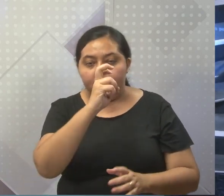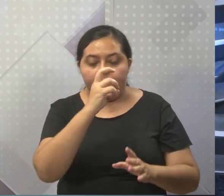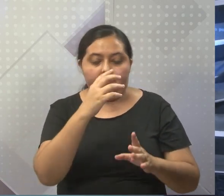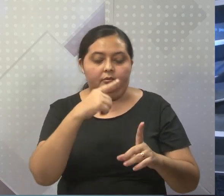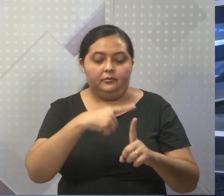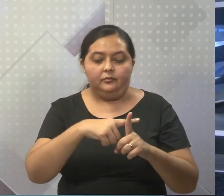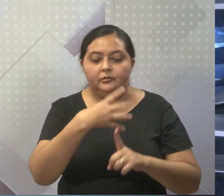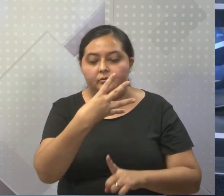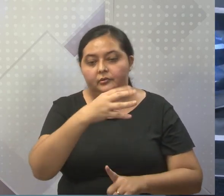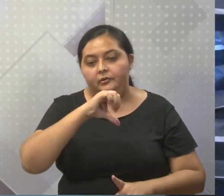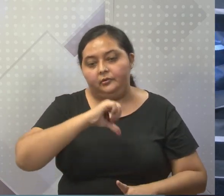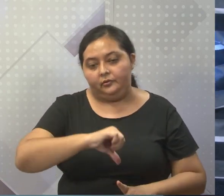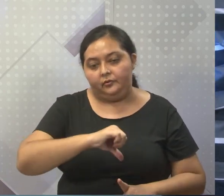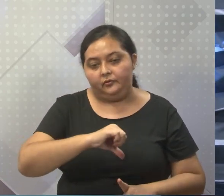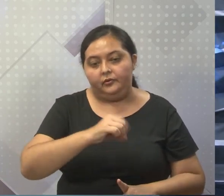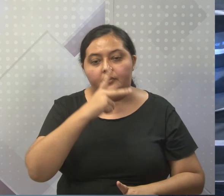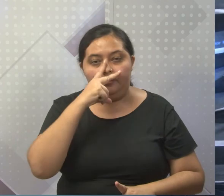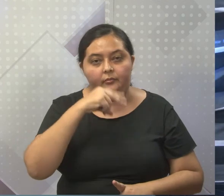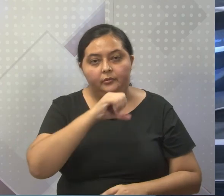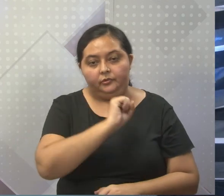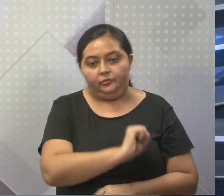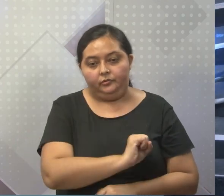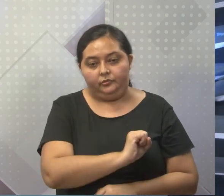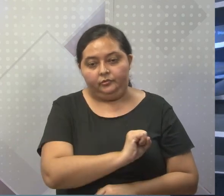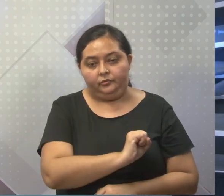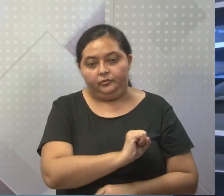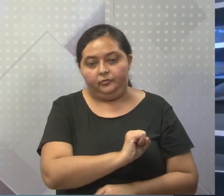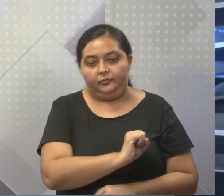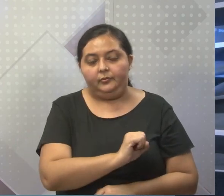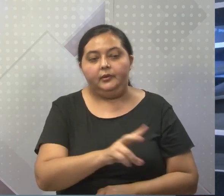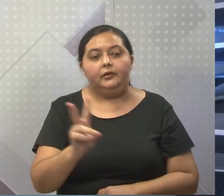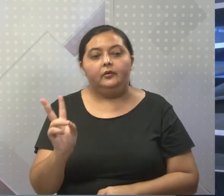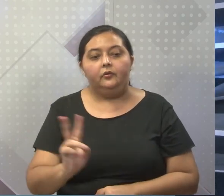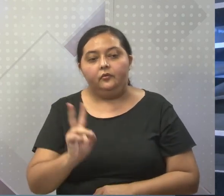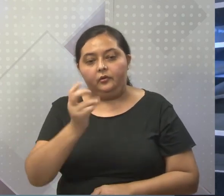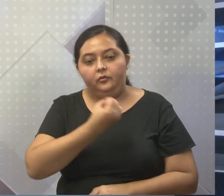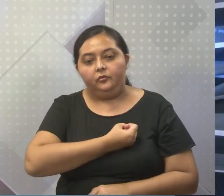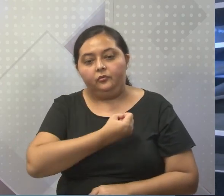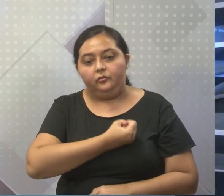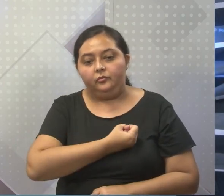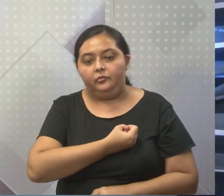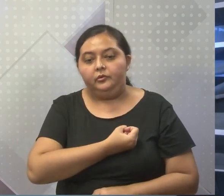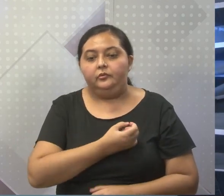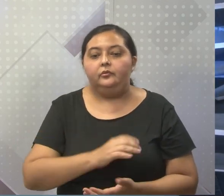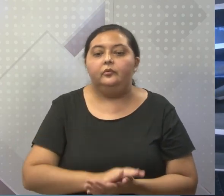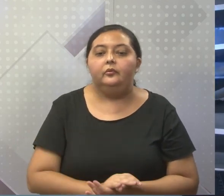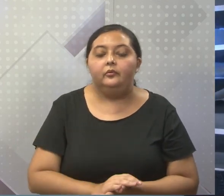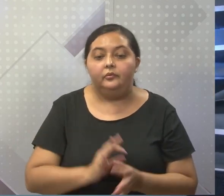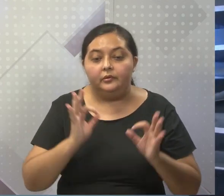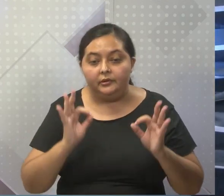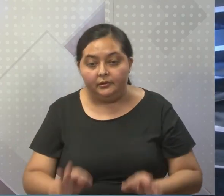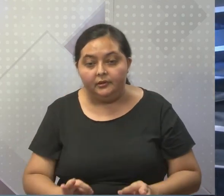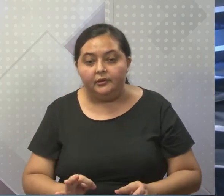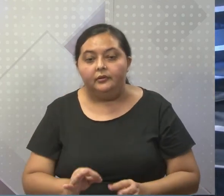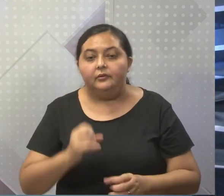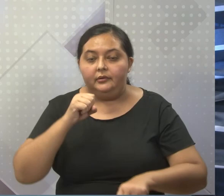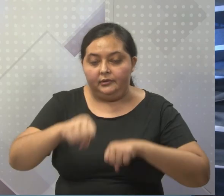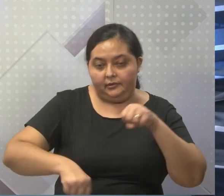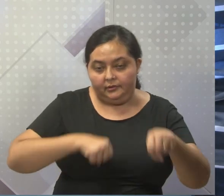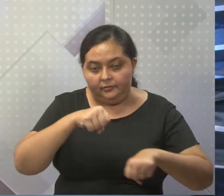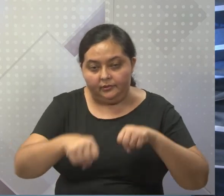E repete o 8 aqui. Qual é o valor agora exatamente dele? Seria exatamente dessa